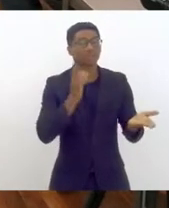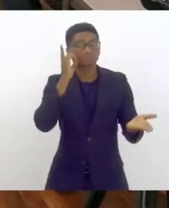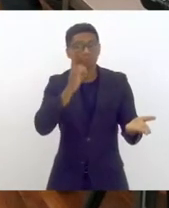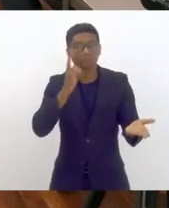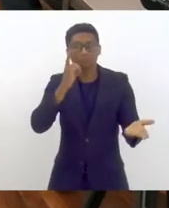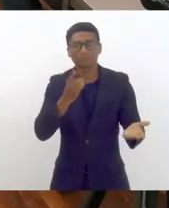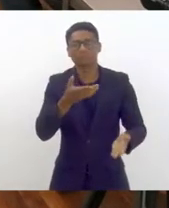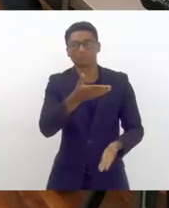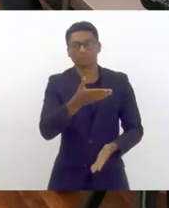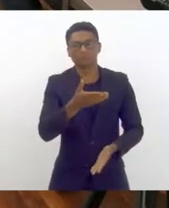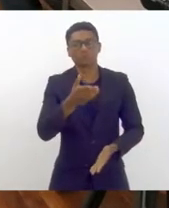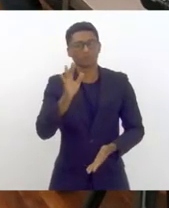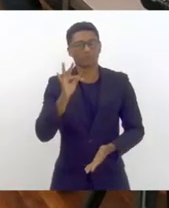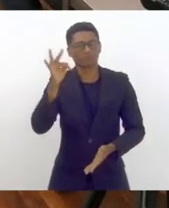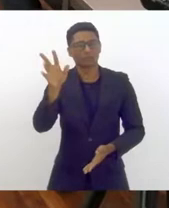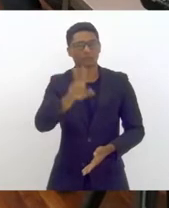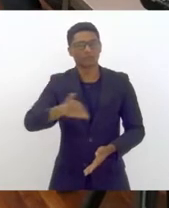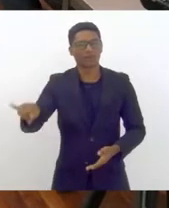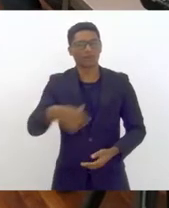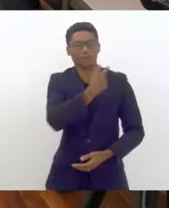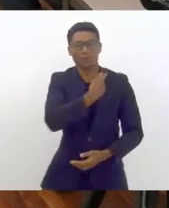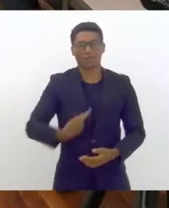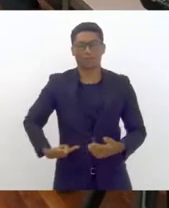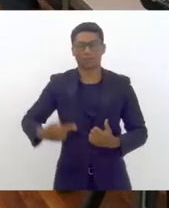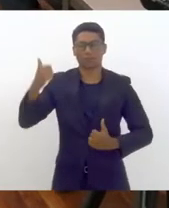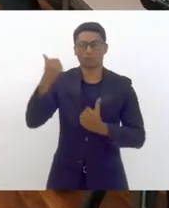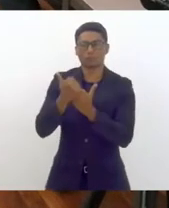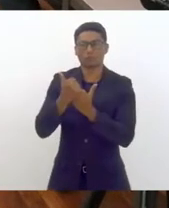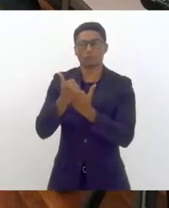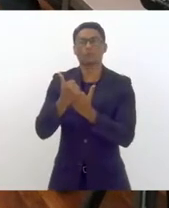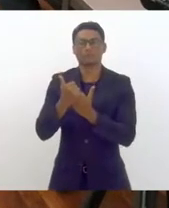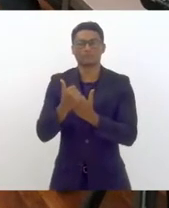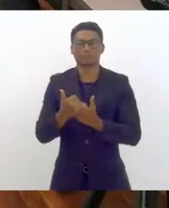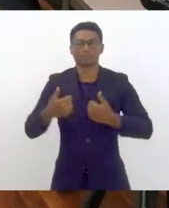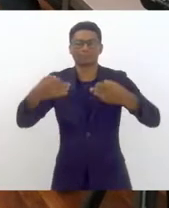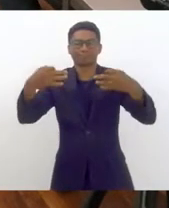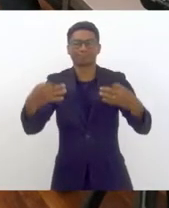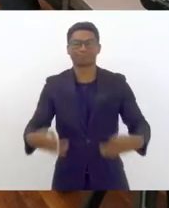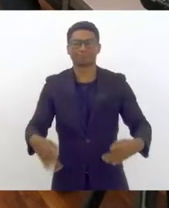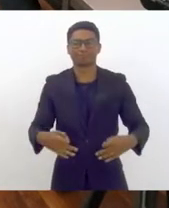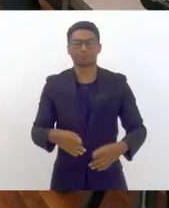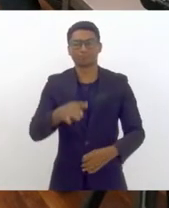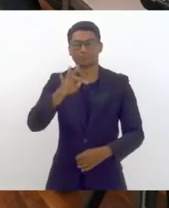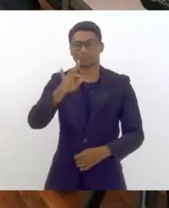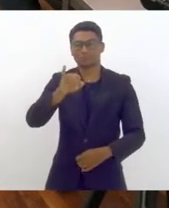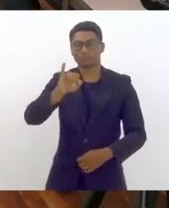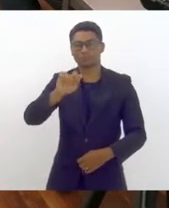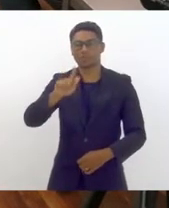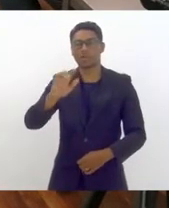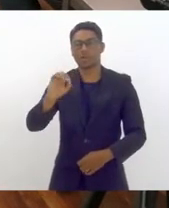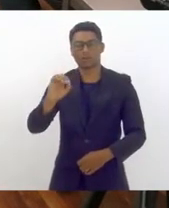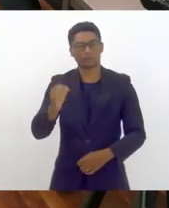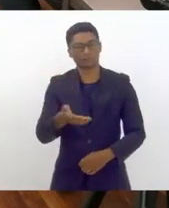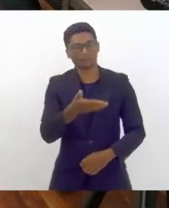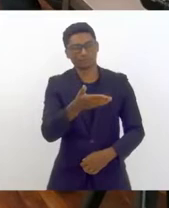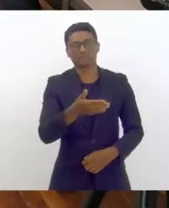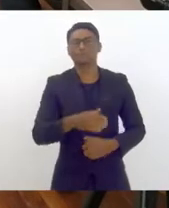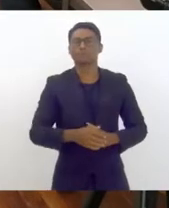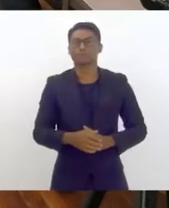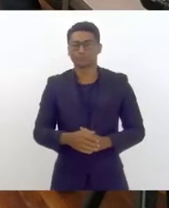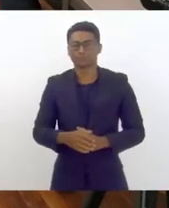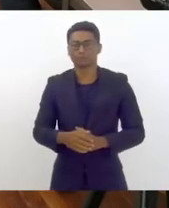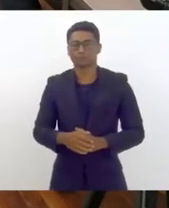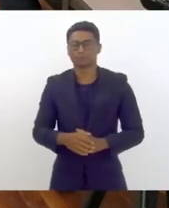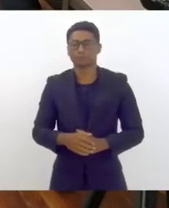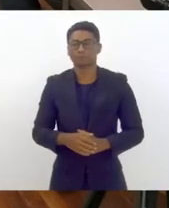que futuramente será o vice-governador, já que vice-governador eleito do estado do Rio de Janeiro, Thiago Pampolha. E aí me dirijo aqui